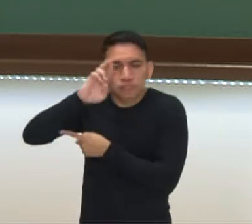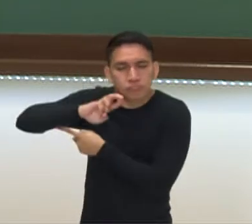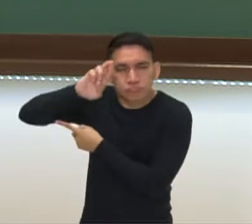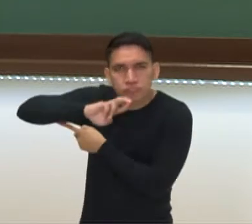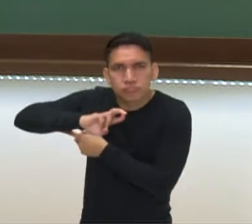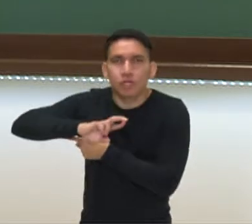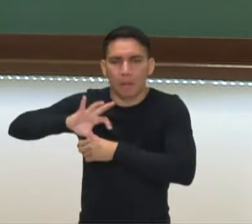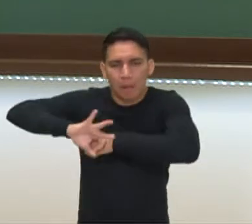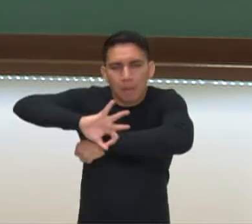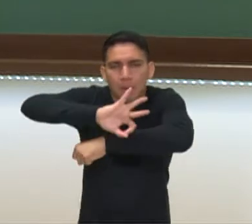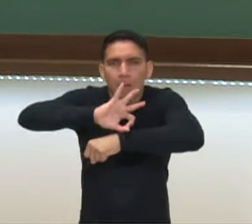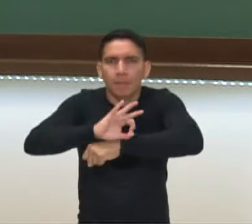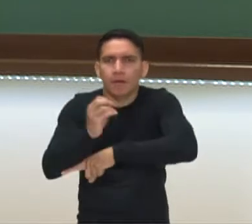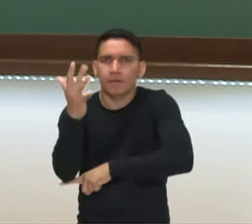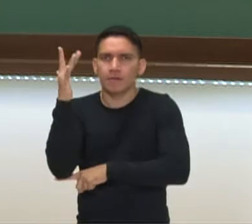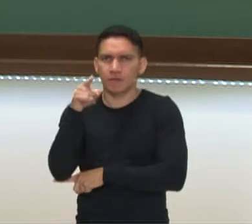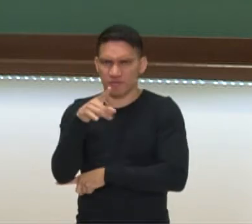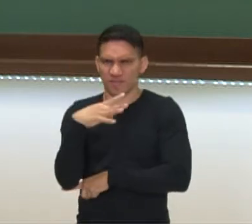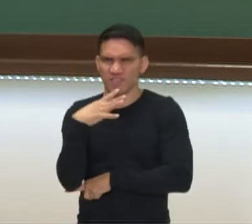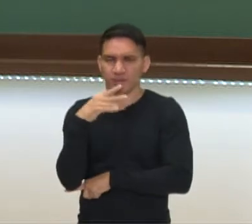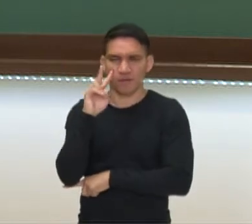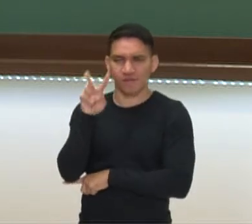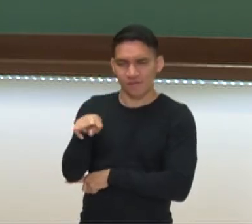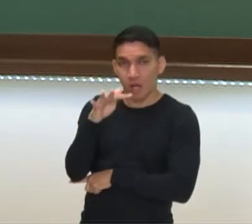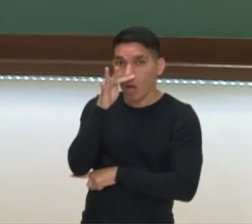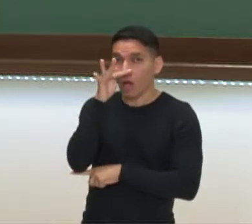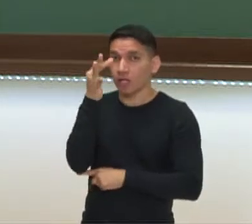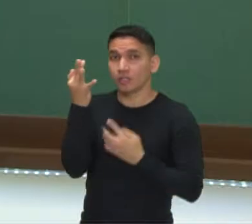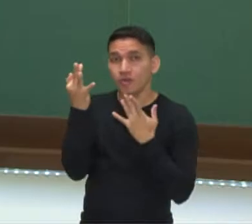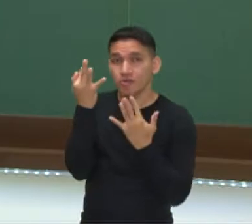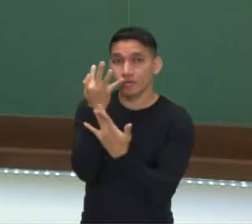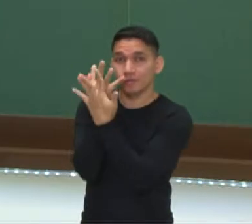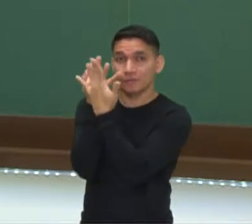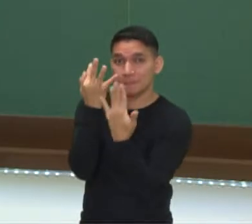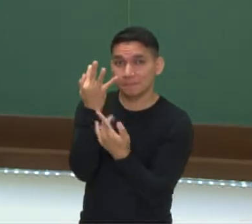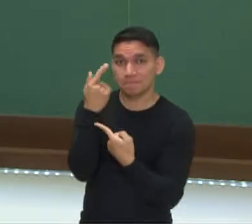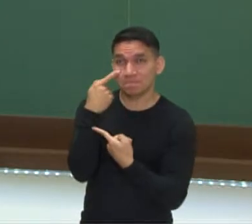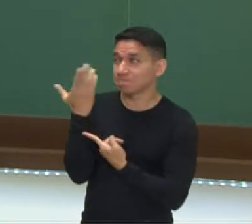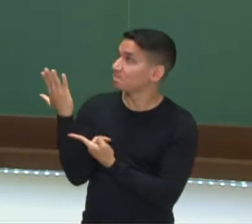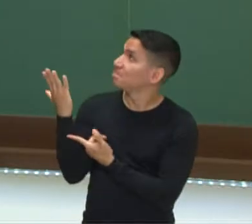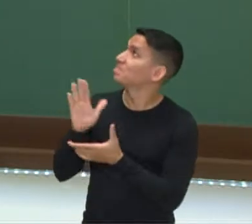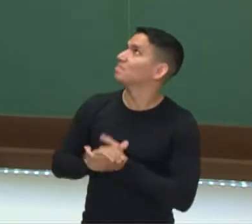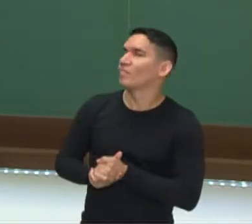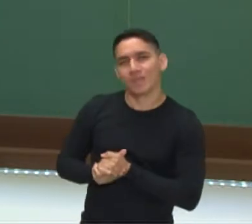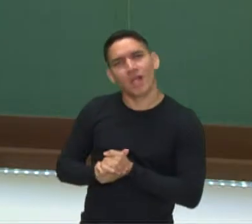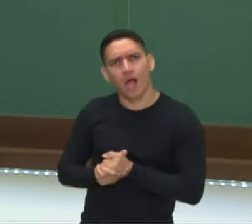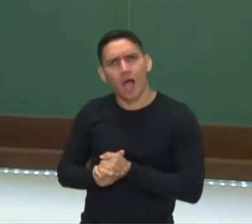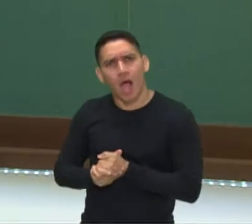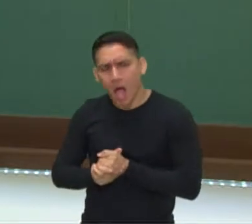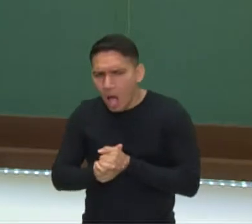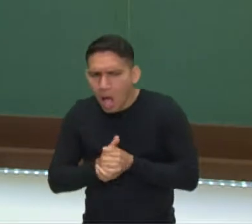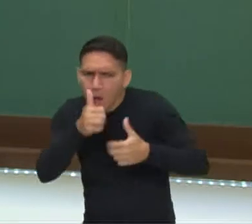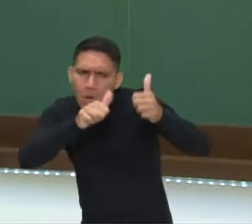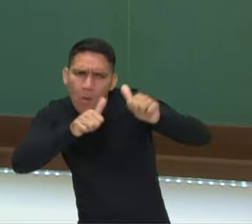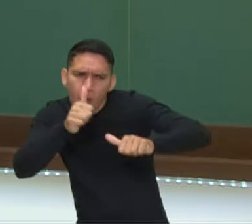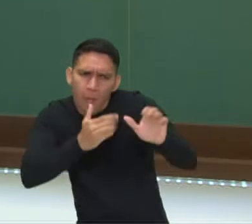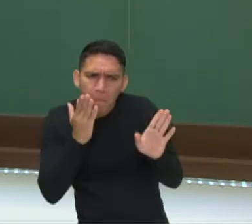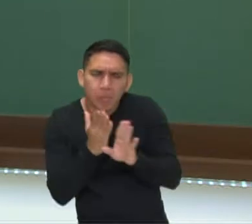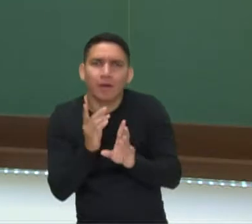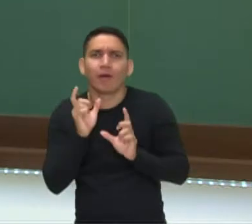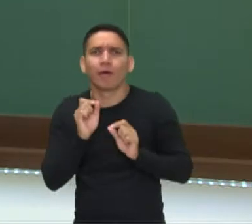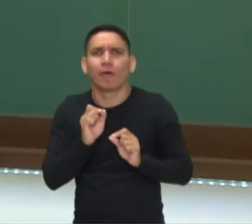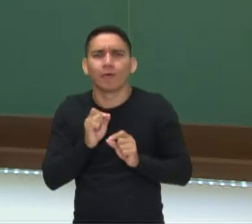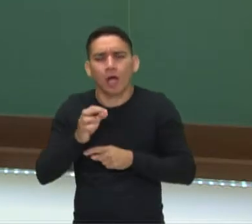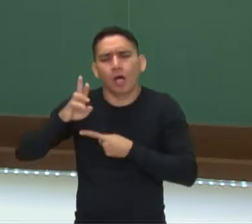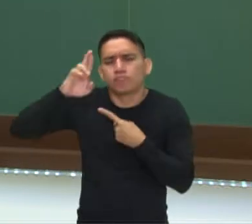vegetais. Você já viu uma rosa colorida? Então olha só, na observação do nosso detetive biológico, ele